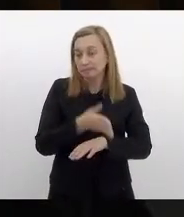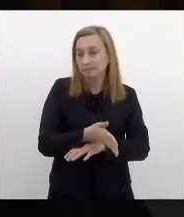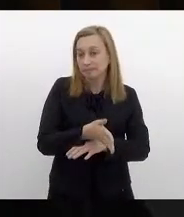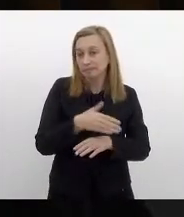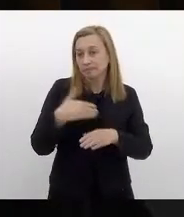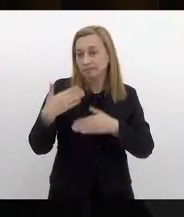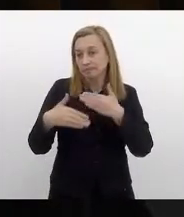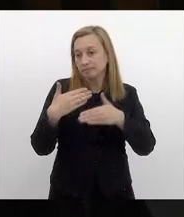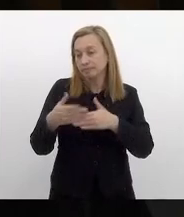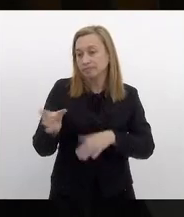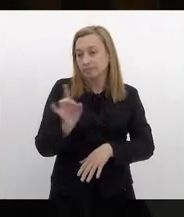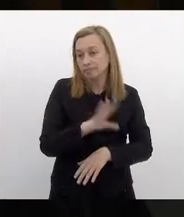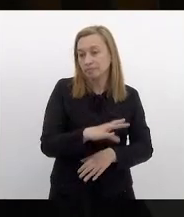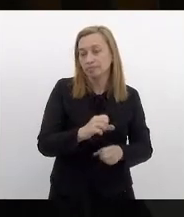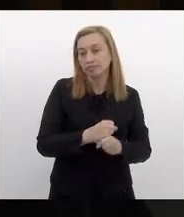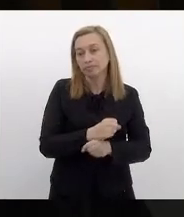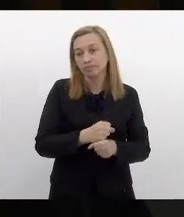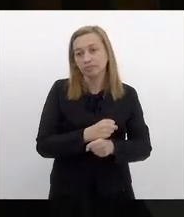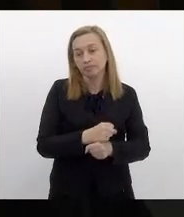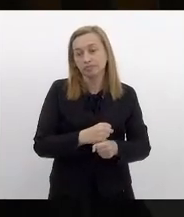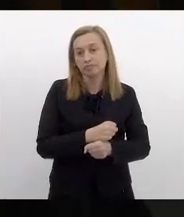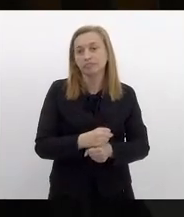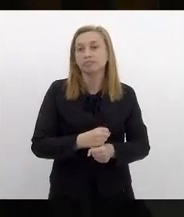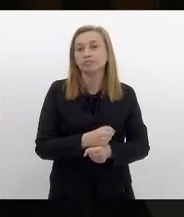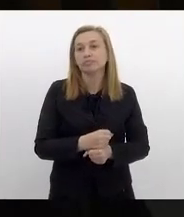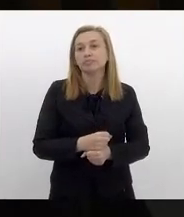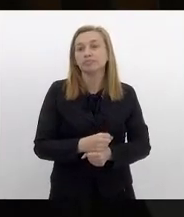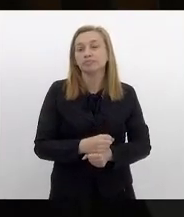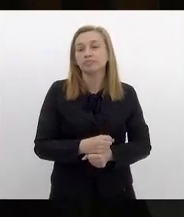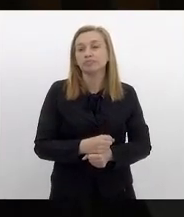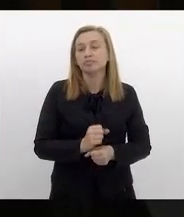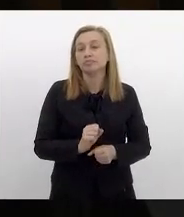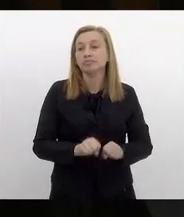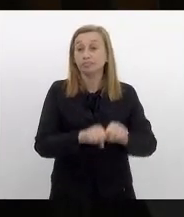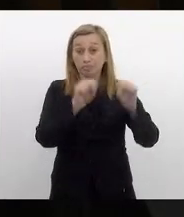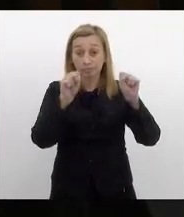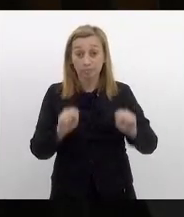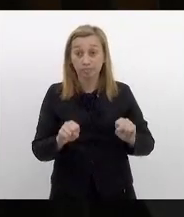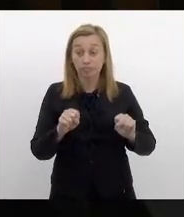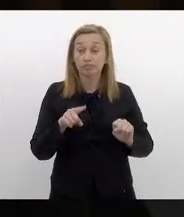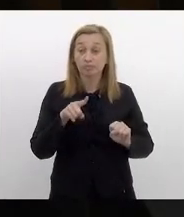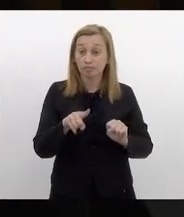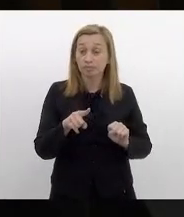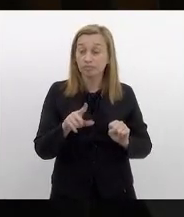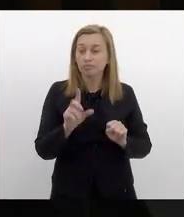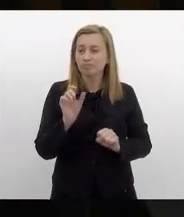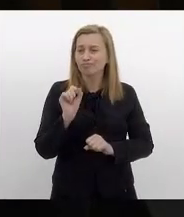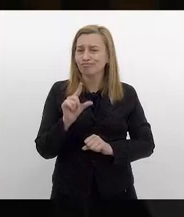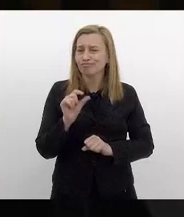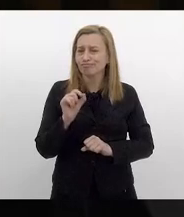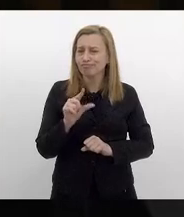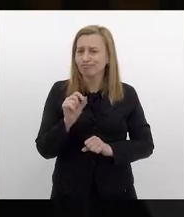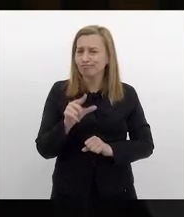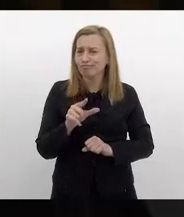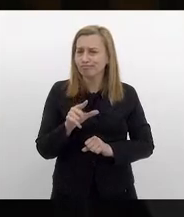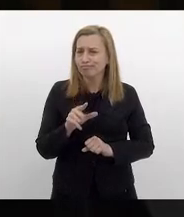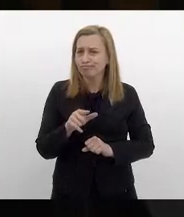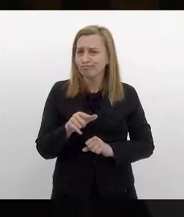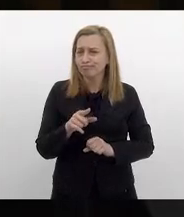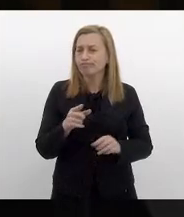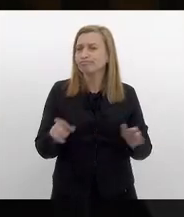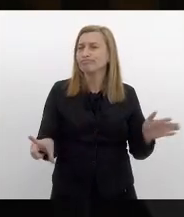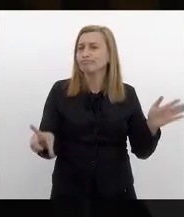longo desses últimos anos. E esse regime está em azul. Esta